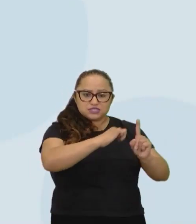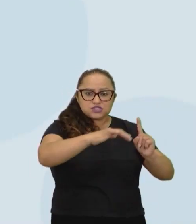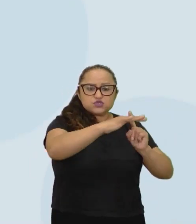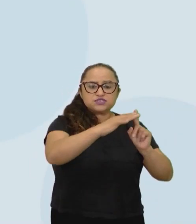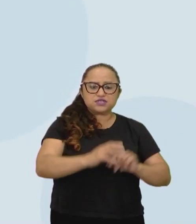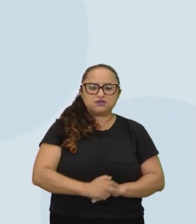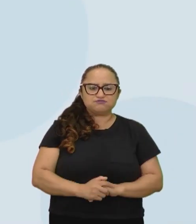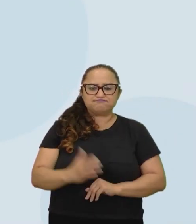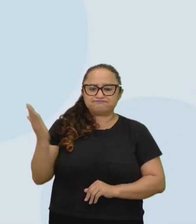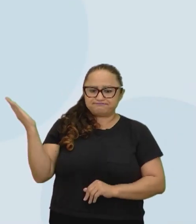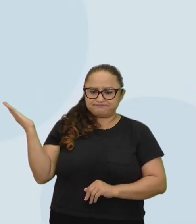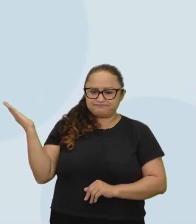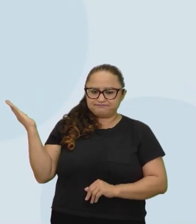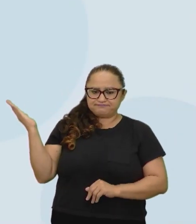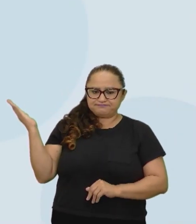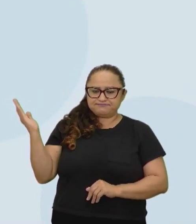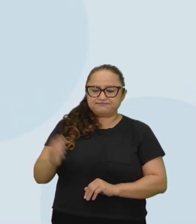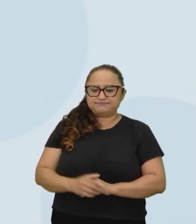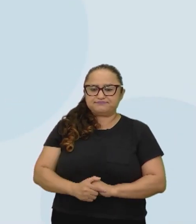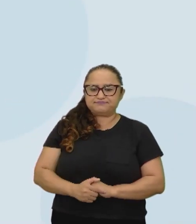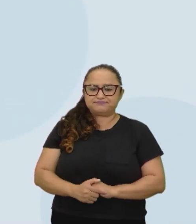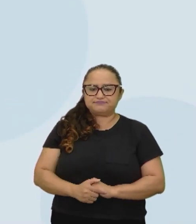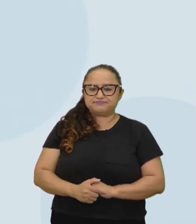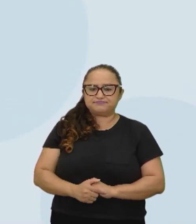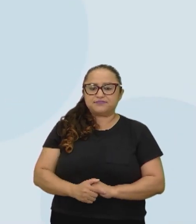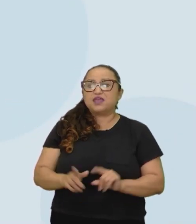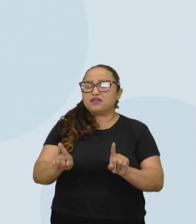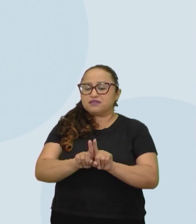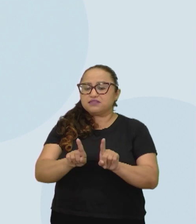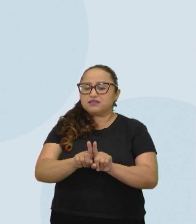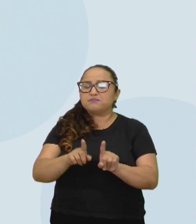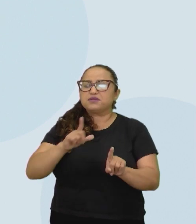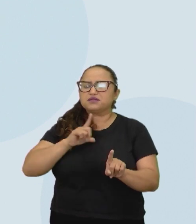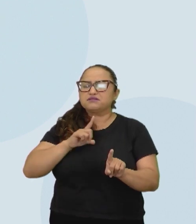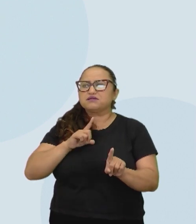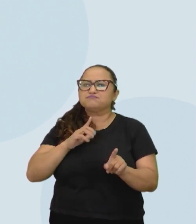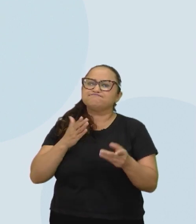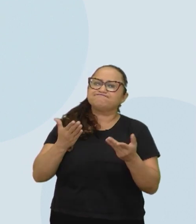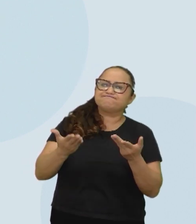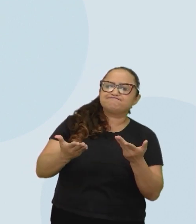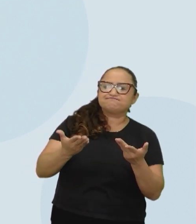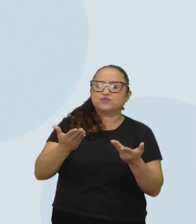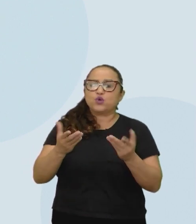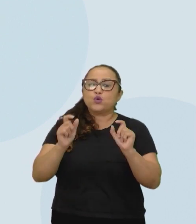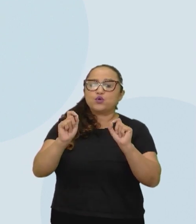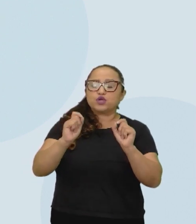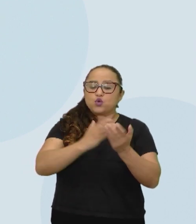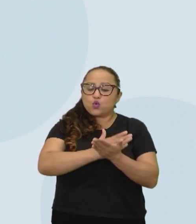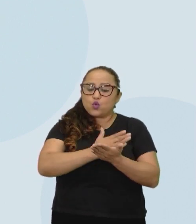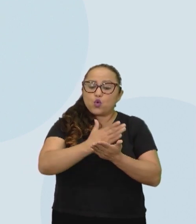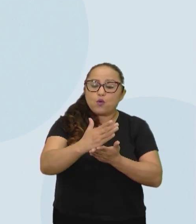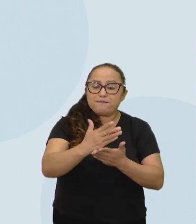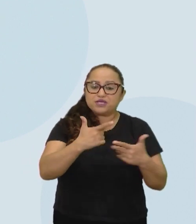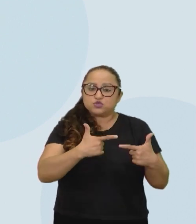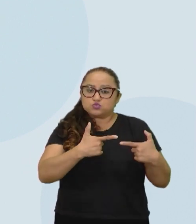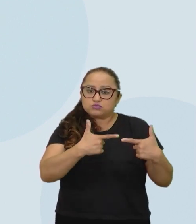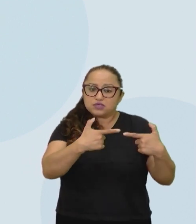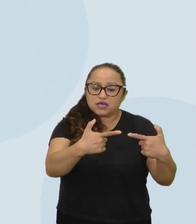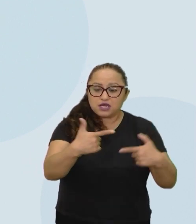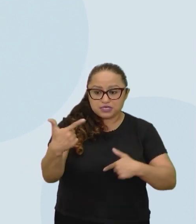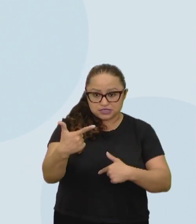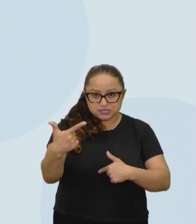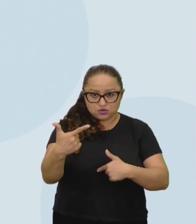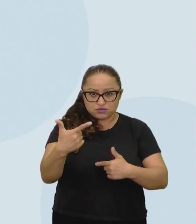mapa, dá uma olhadinha, né? Também nós estamos assim neste contexto da Guerra Fria, né? Então termina a Segunda